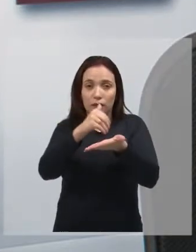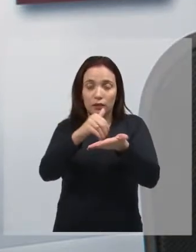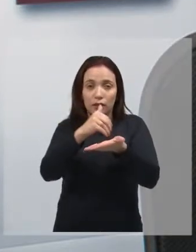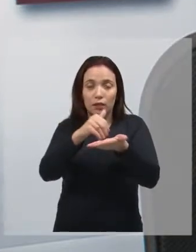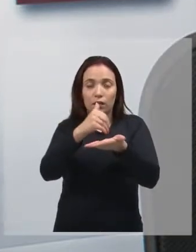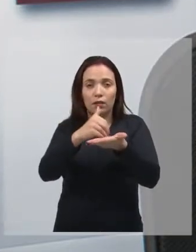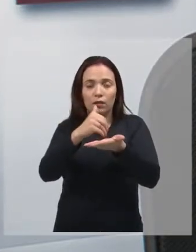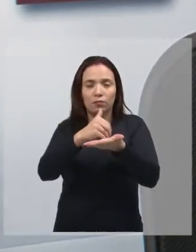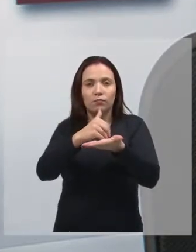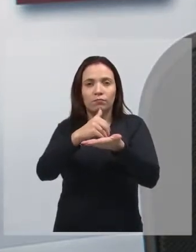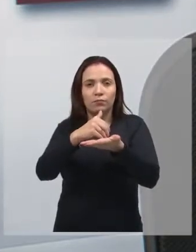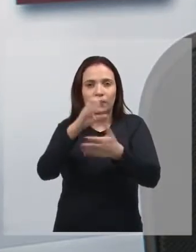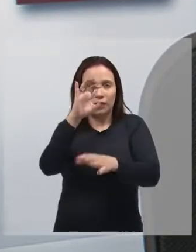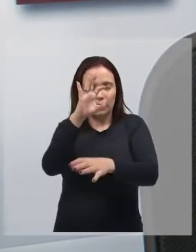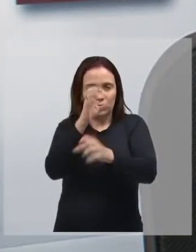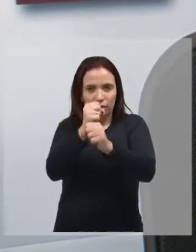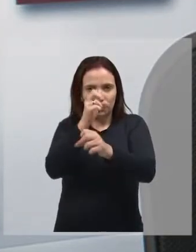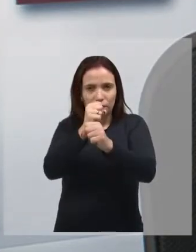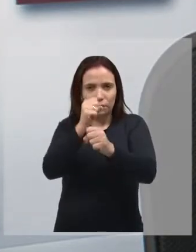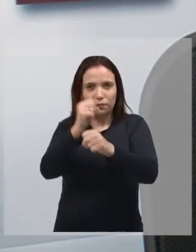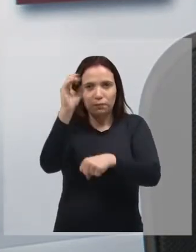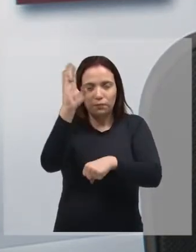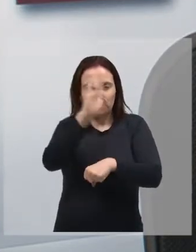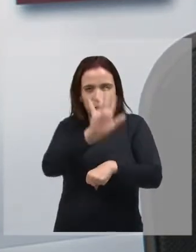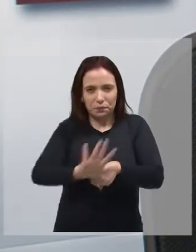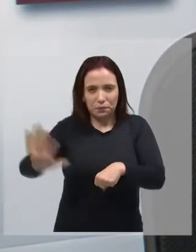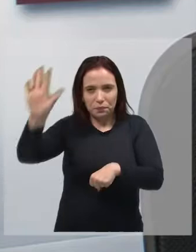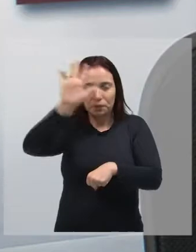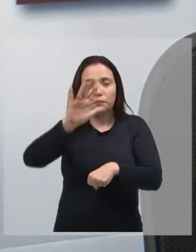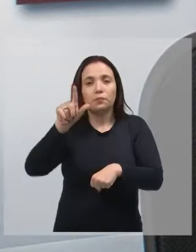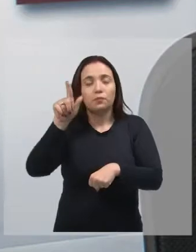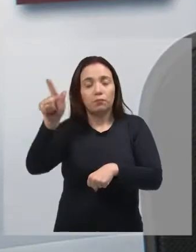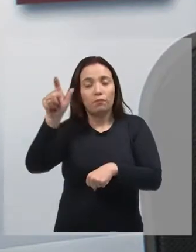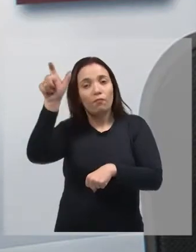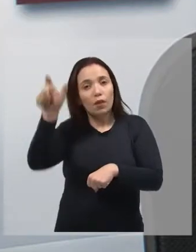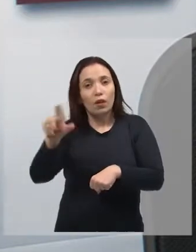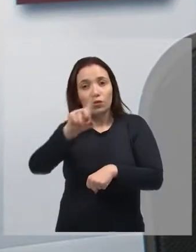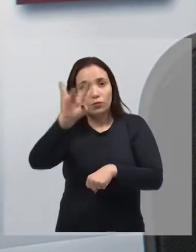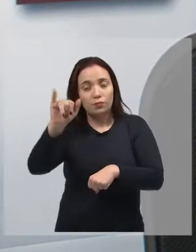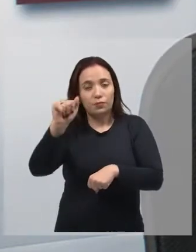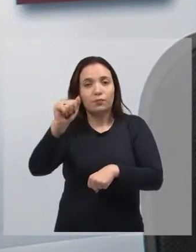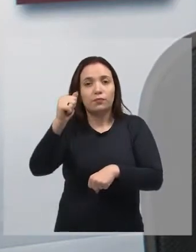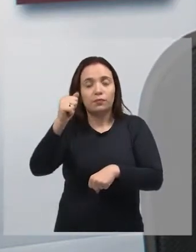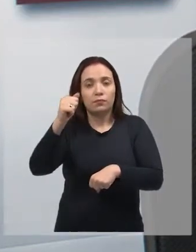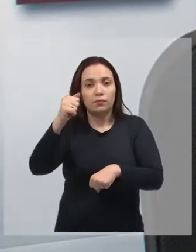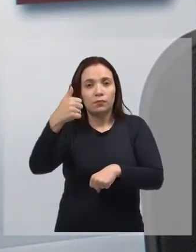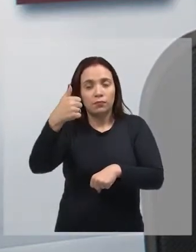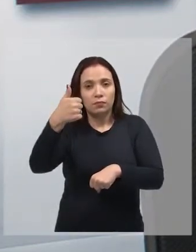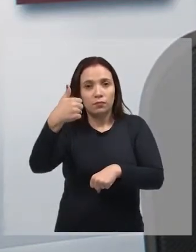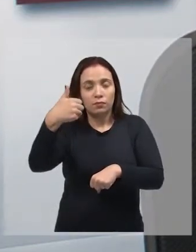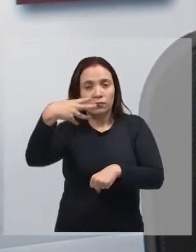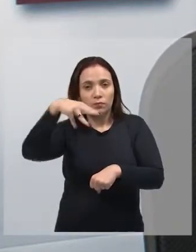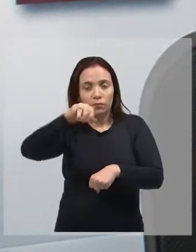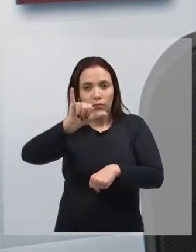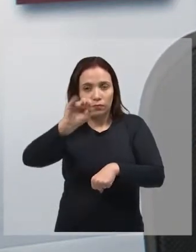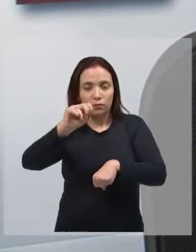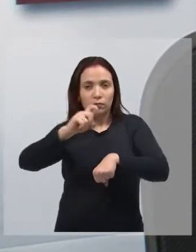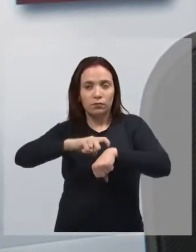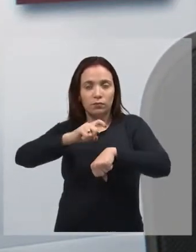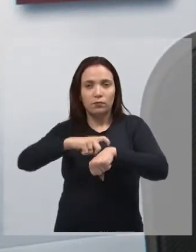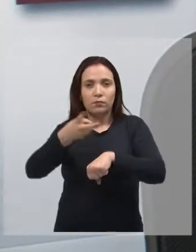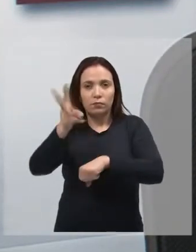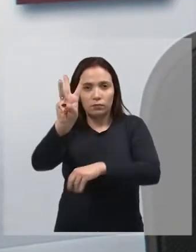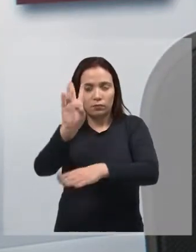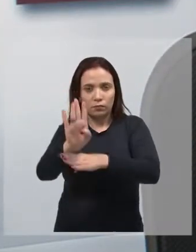Mansueto de Almeida, nessa segunda-feira, dia 13 de maio, vai receber, a partir das 15